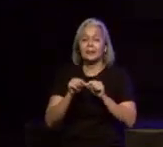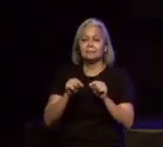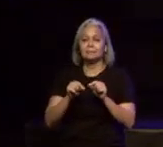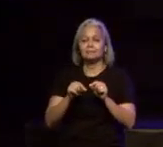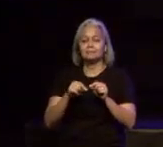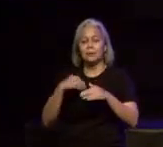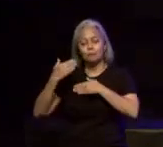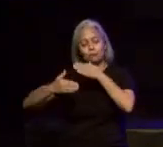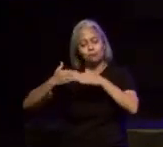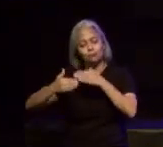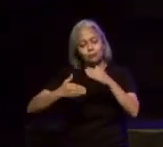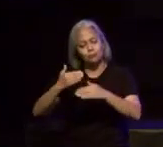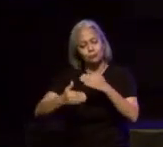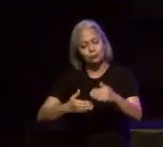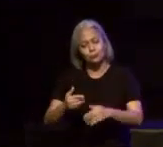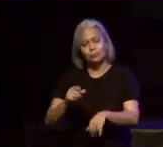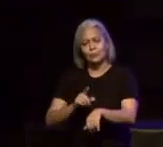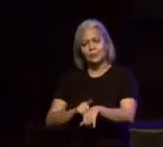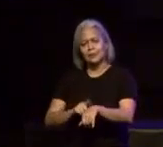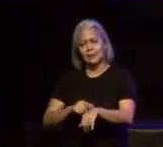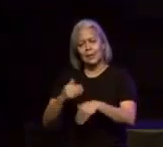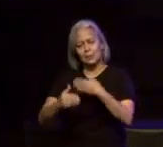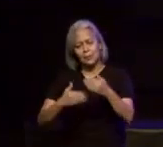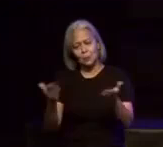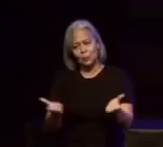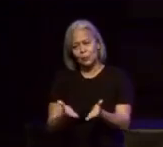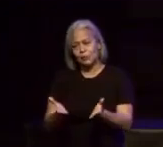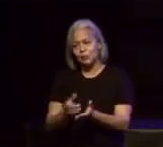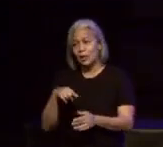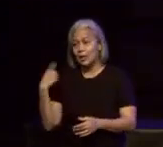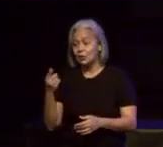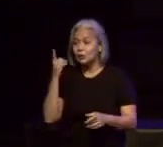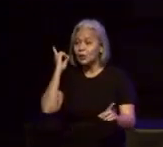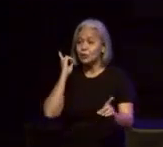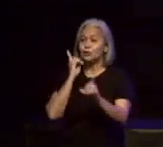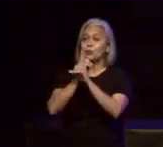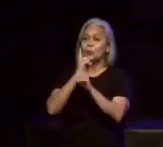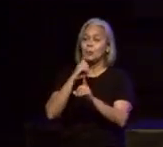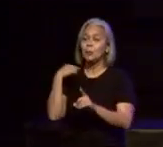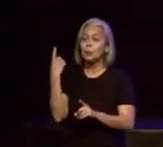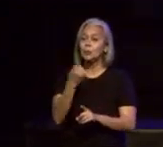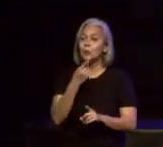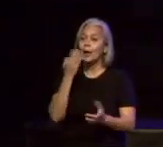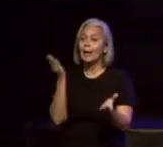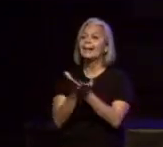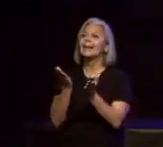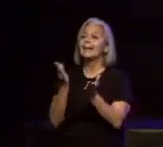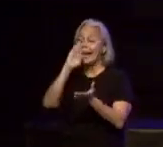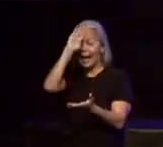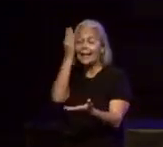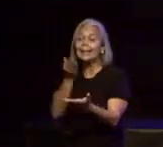caminho, nos próximos minutos, a gente vai descobrir a nossa próxima crença fundamental. Mas para chegar lá,